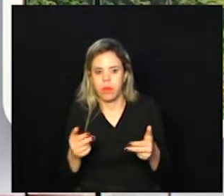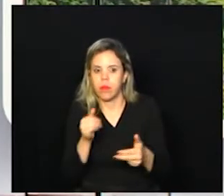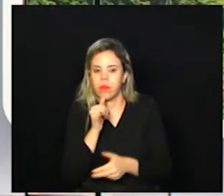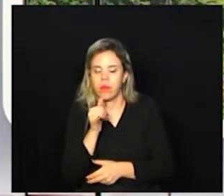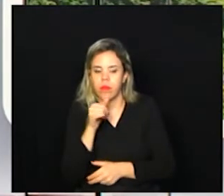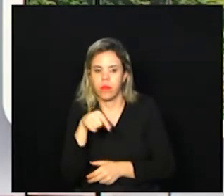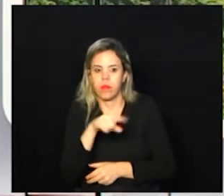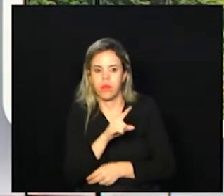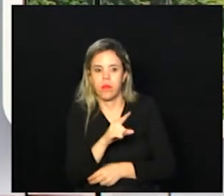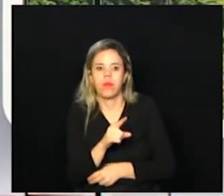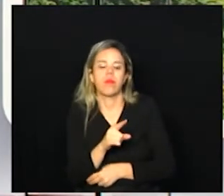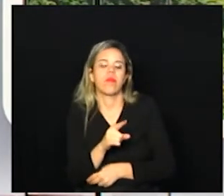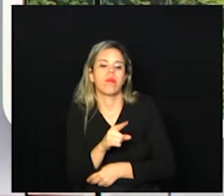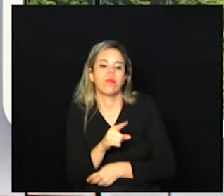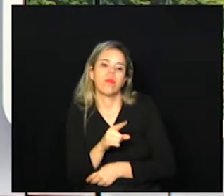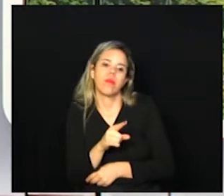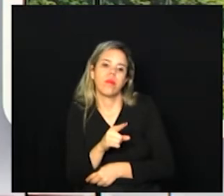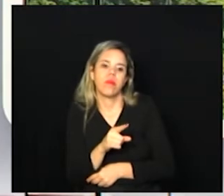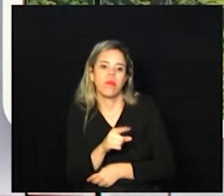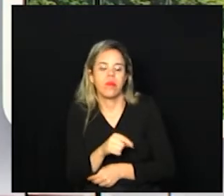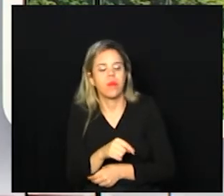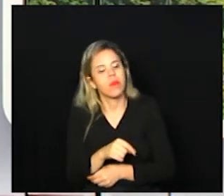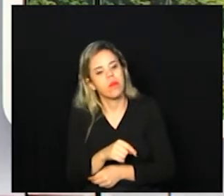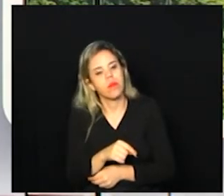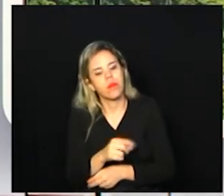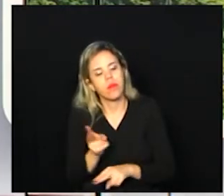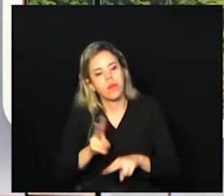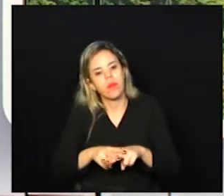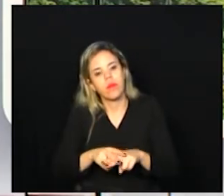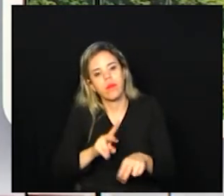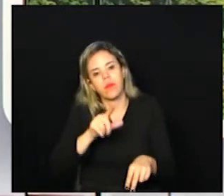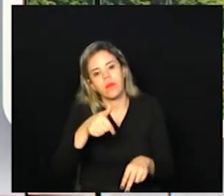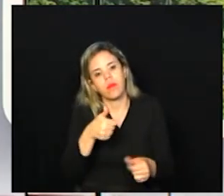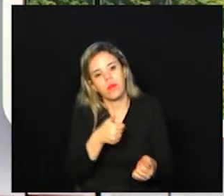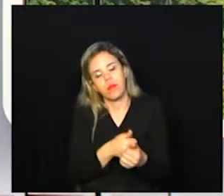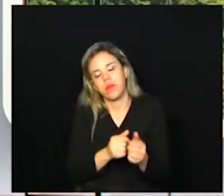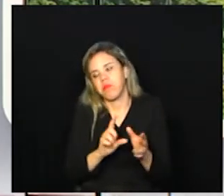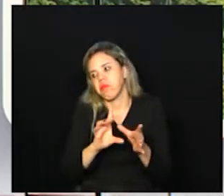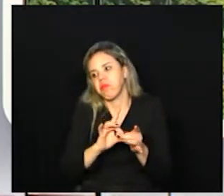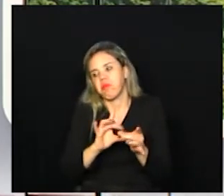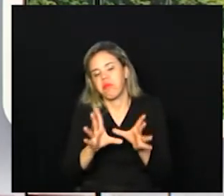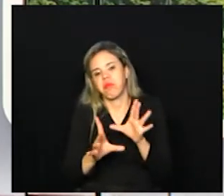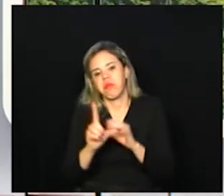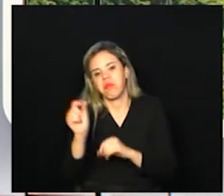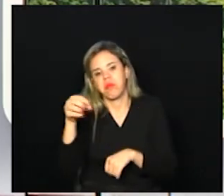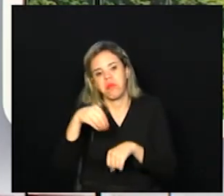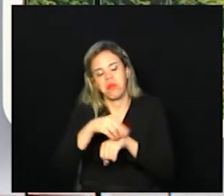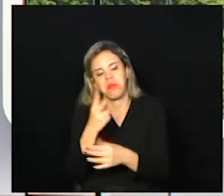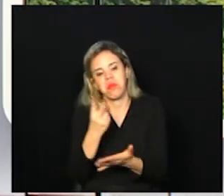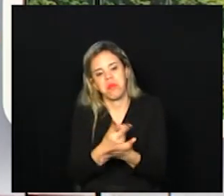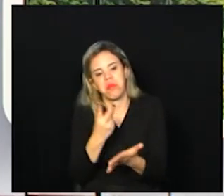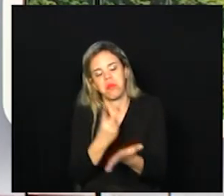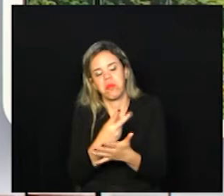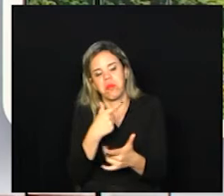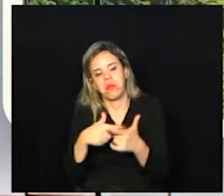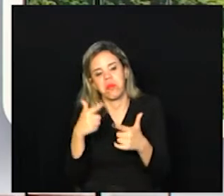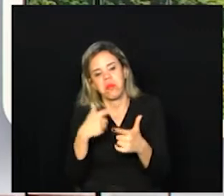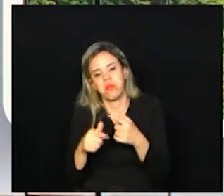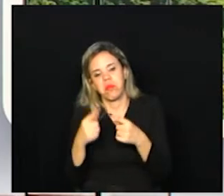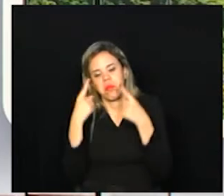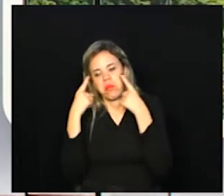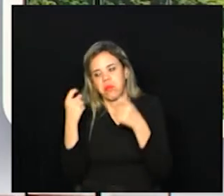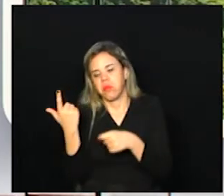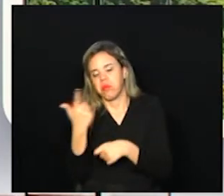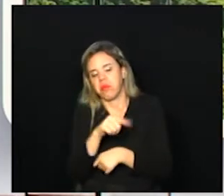você vai prende, mas aí daqui a pouco ele é solto e ele vai reproduzir o mesmo comportamento, se não com aquela mulher, com